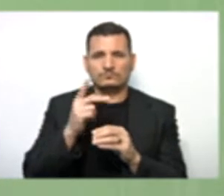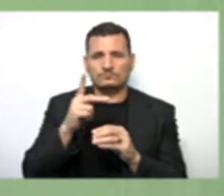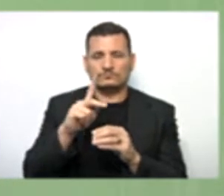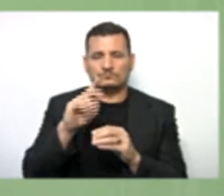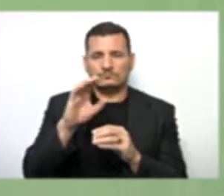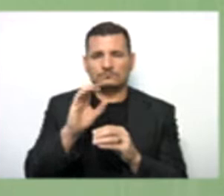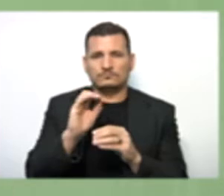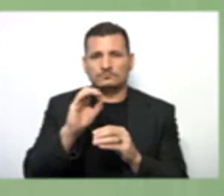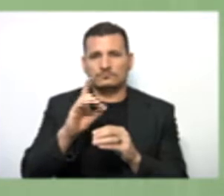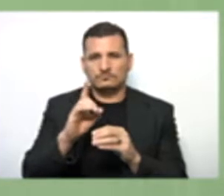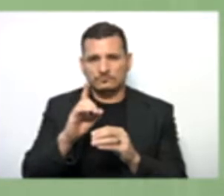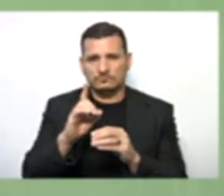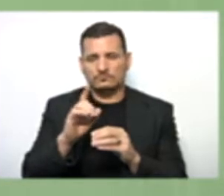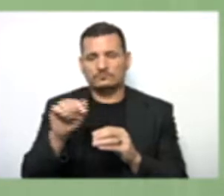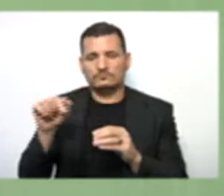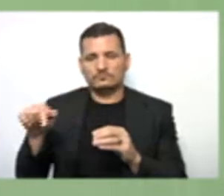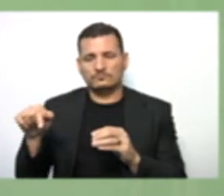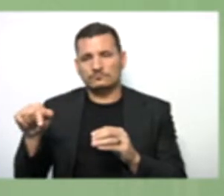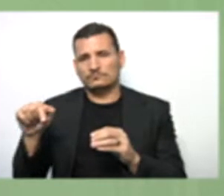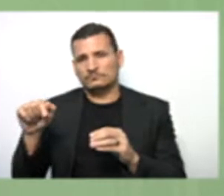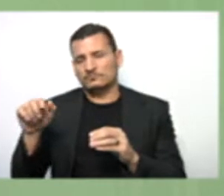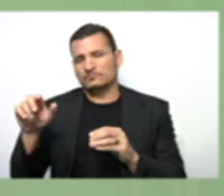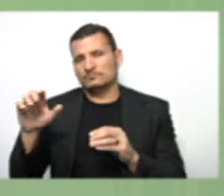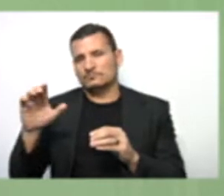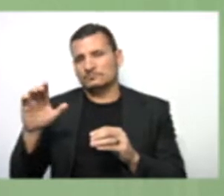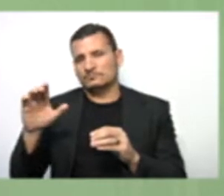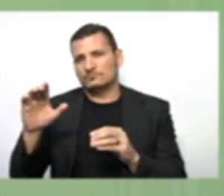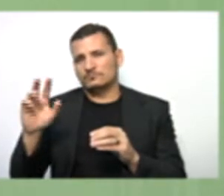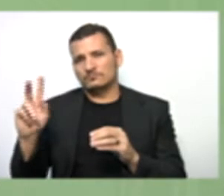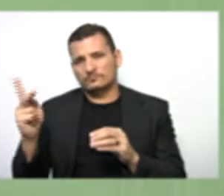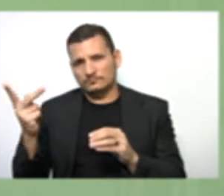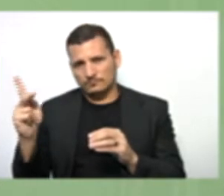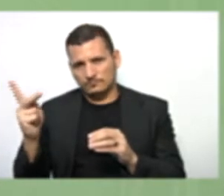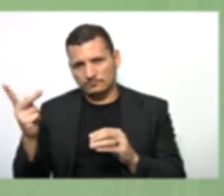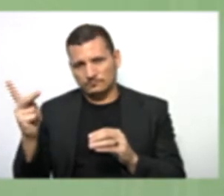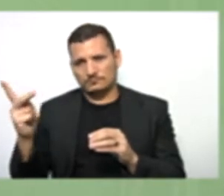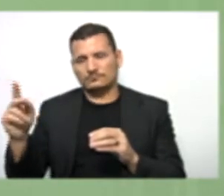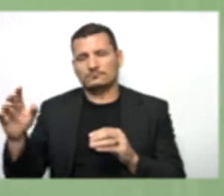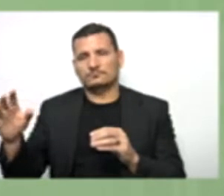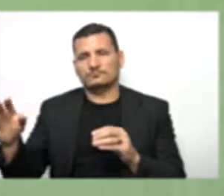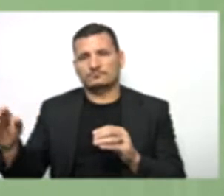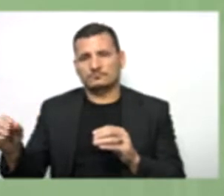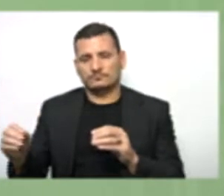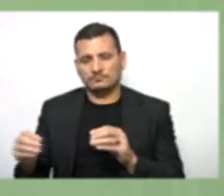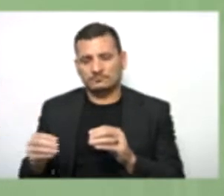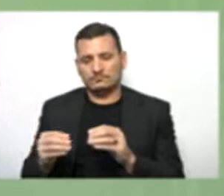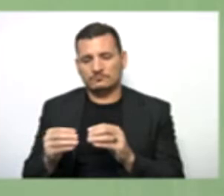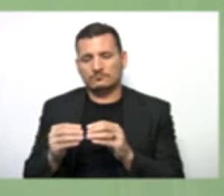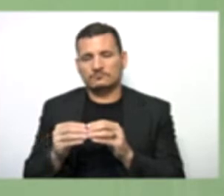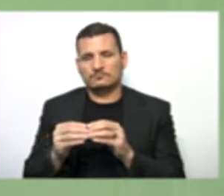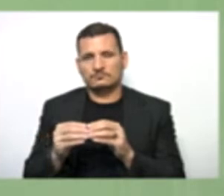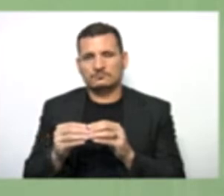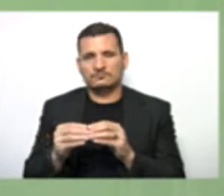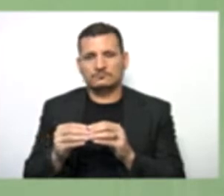código com as funções de acesso ao hardware gerenciadas pelo sistema